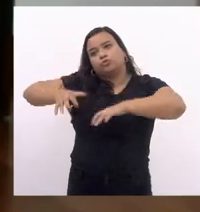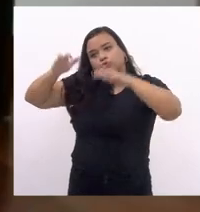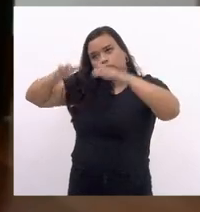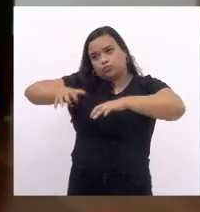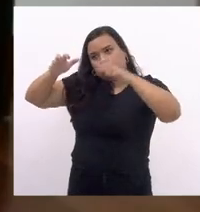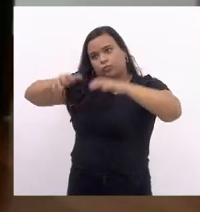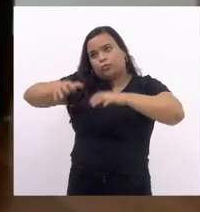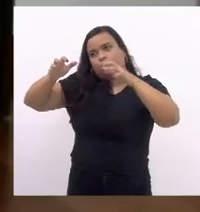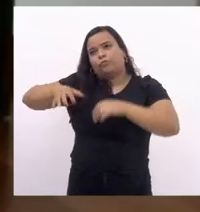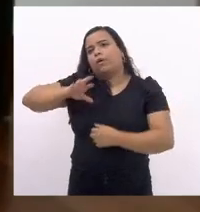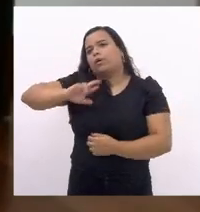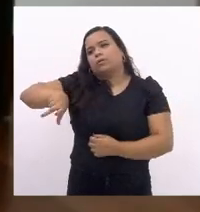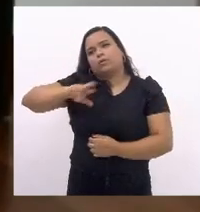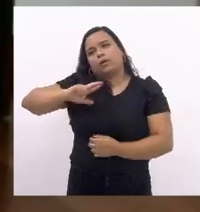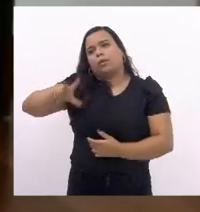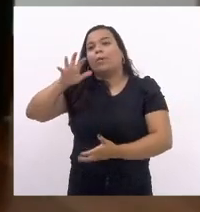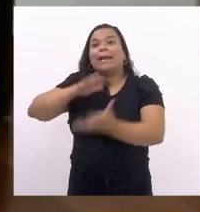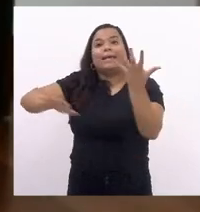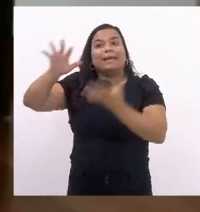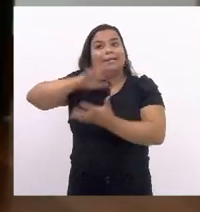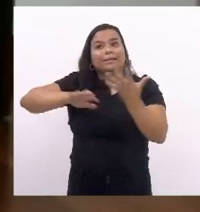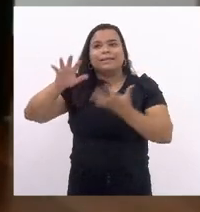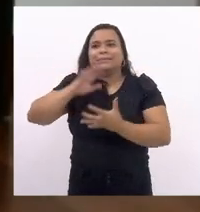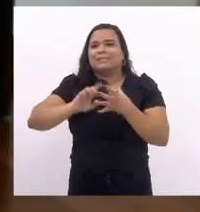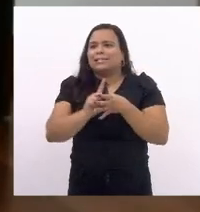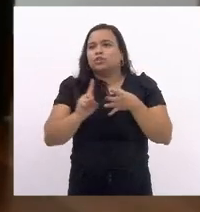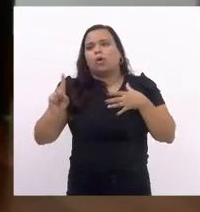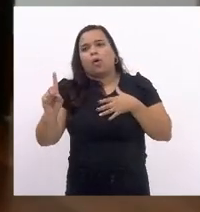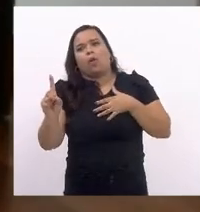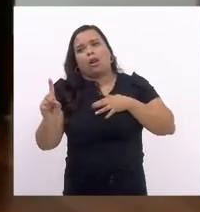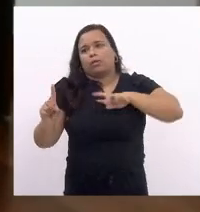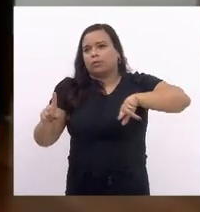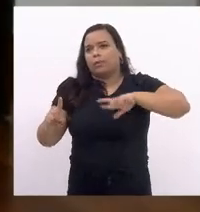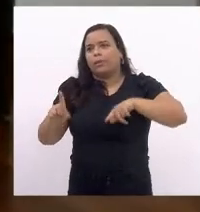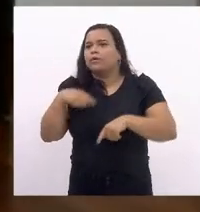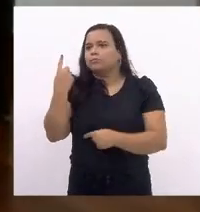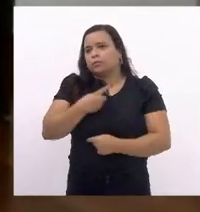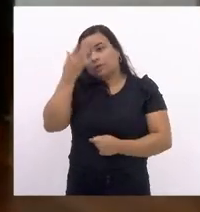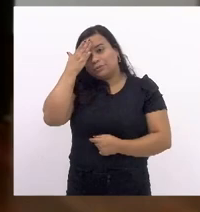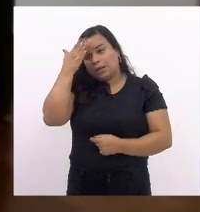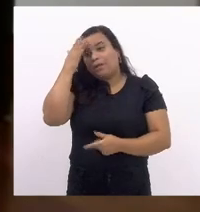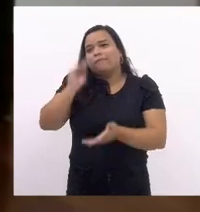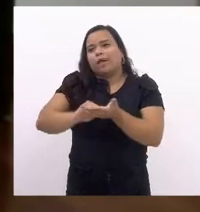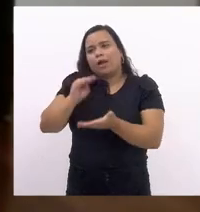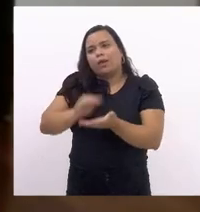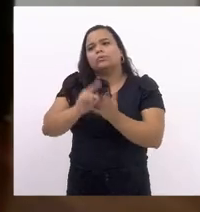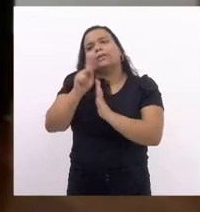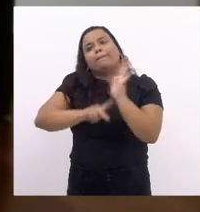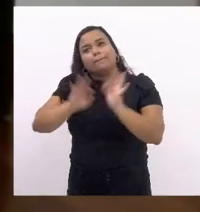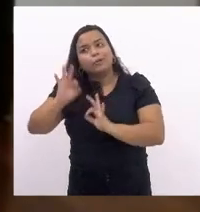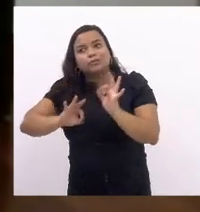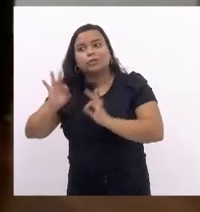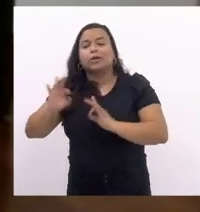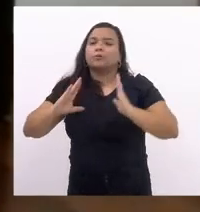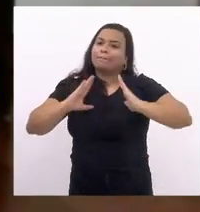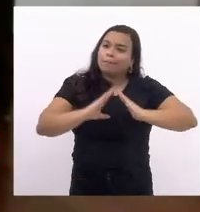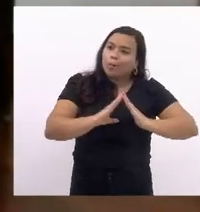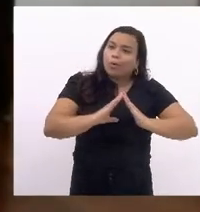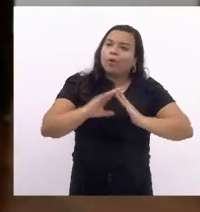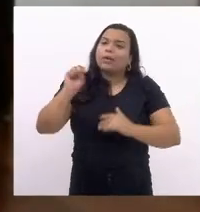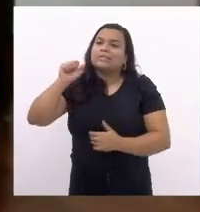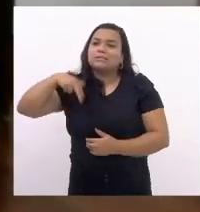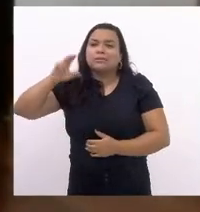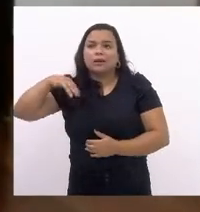são crises ambientais isoladas, mas projeto, né, ou melhor, ausência de projeto de moradia, de saneamento